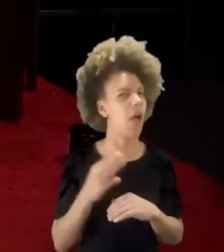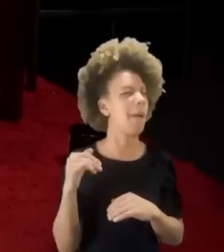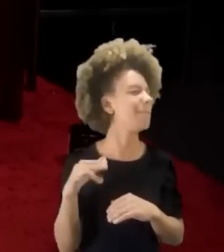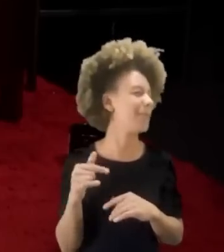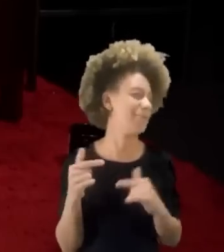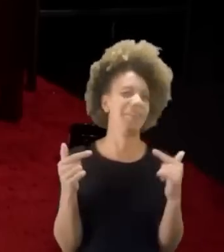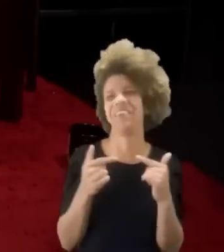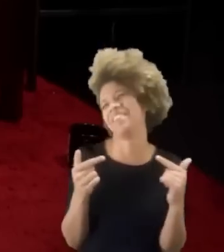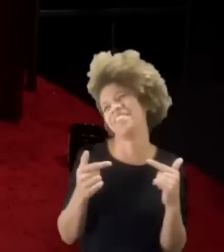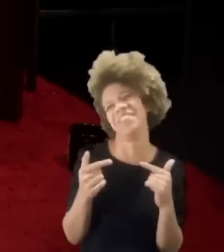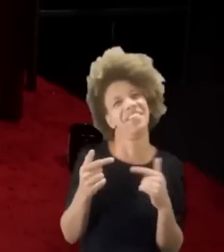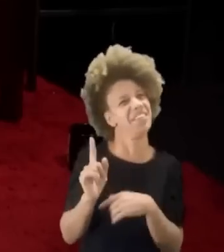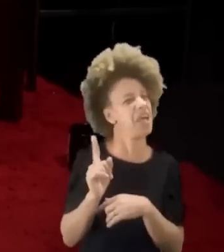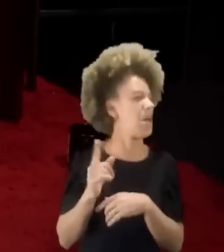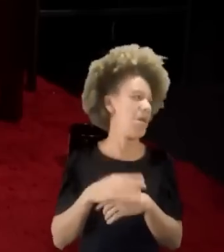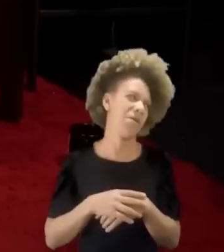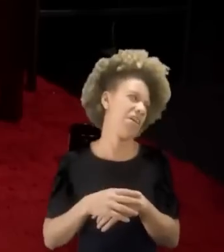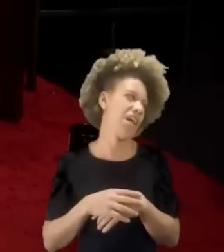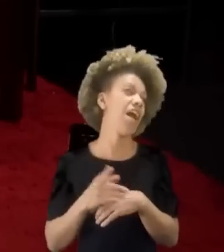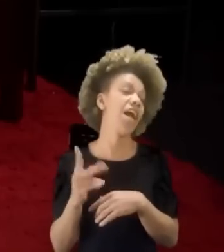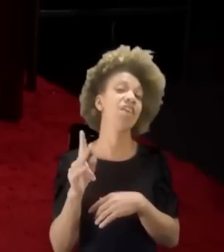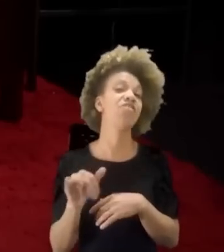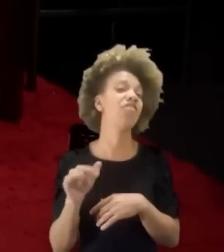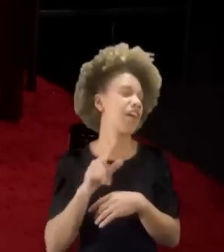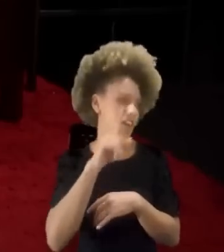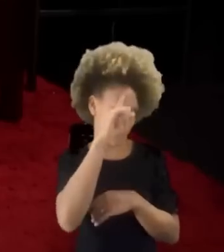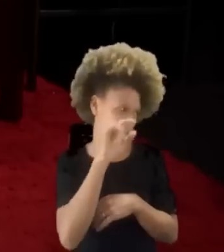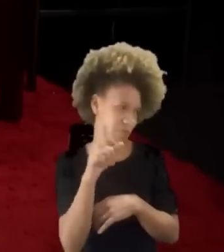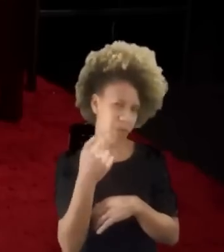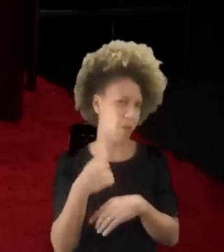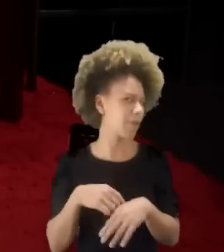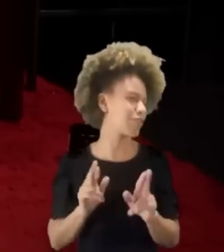também não é assim né ele tá falando que vai né